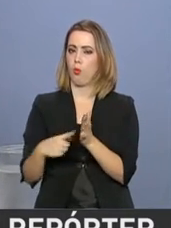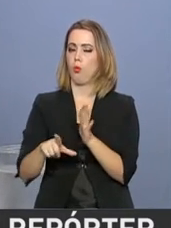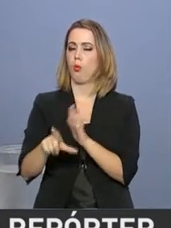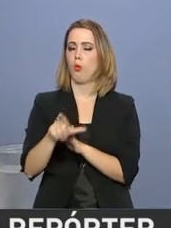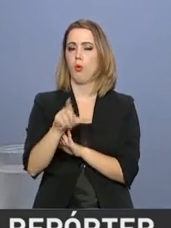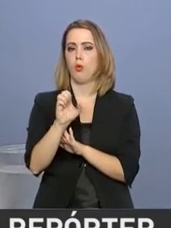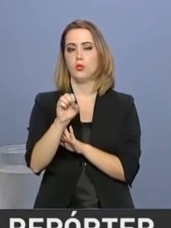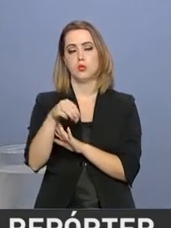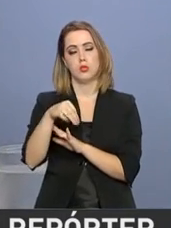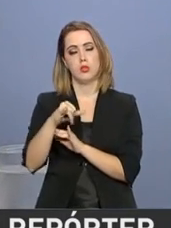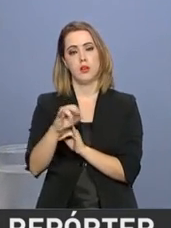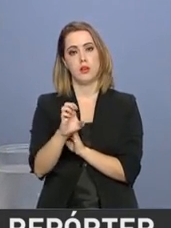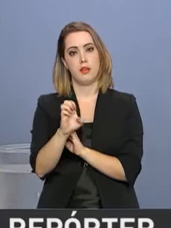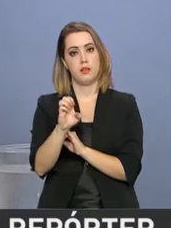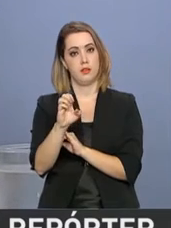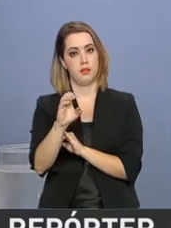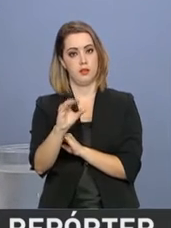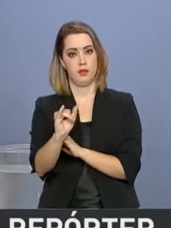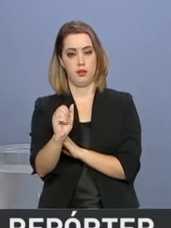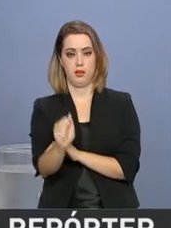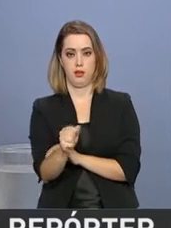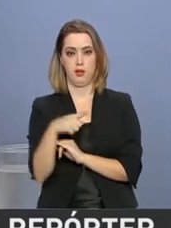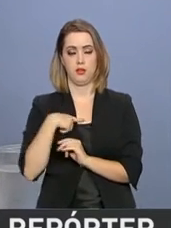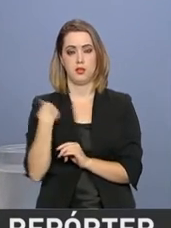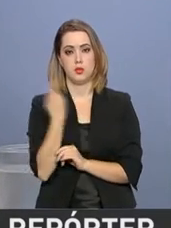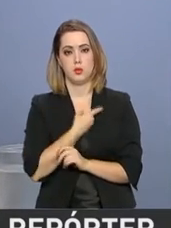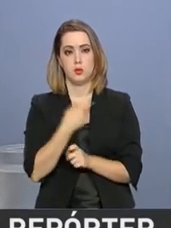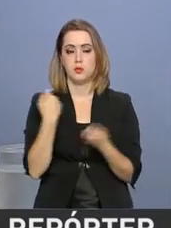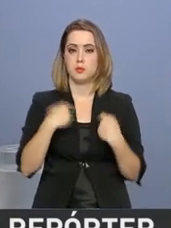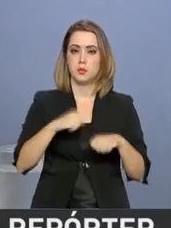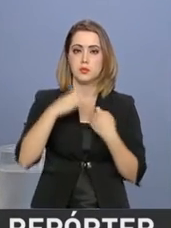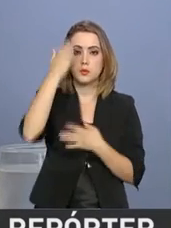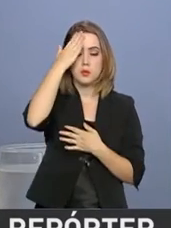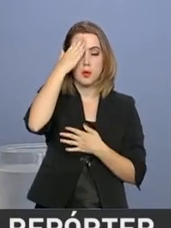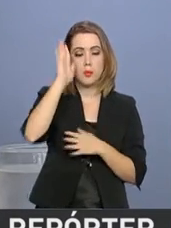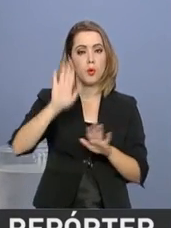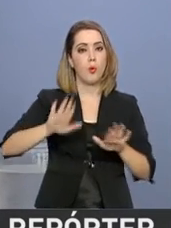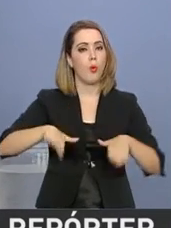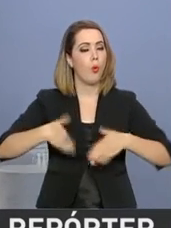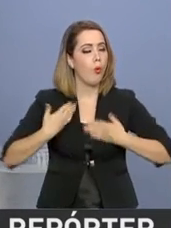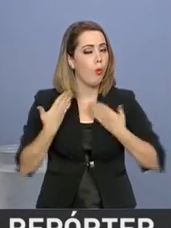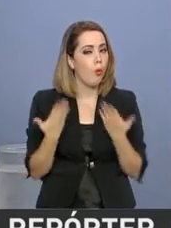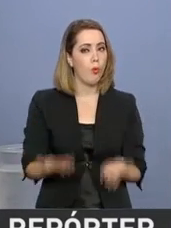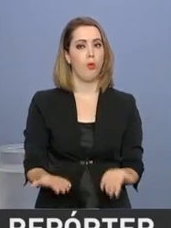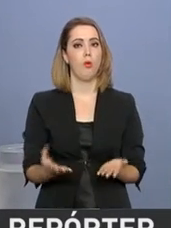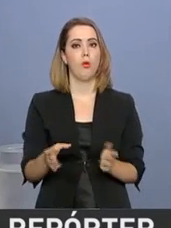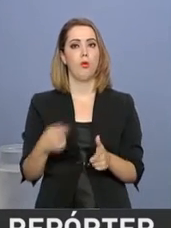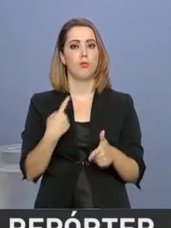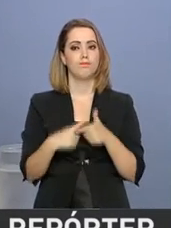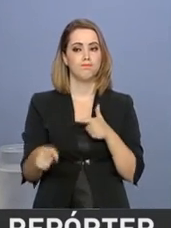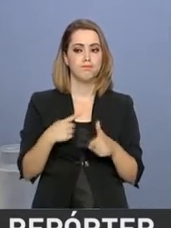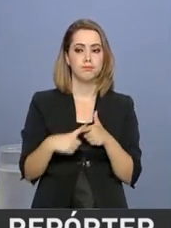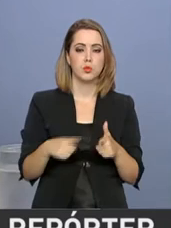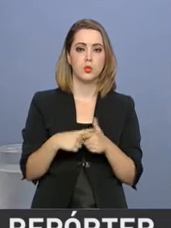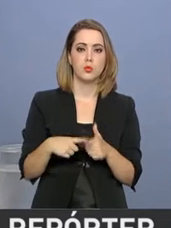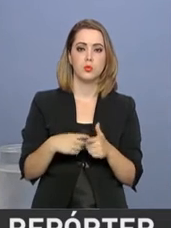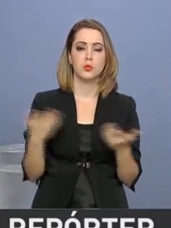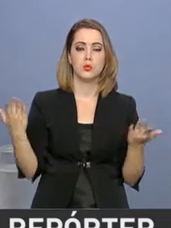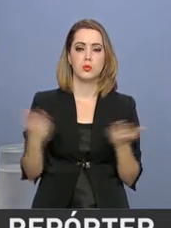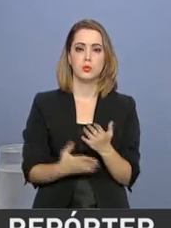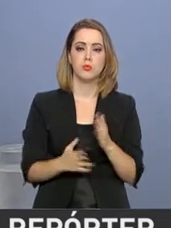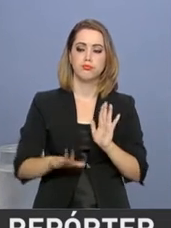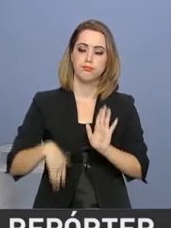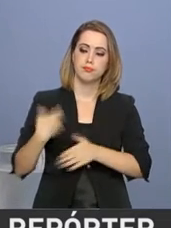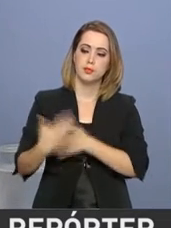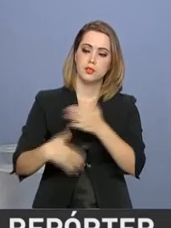devemos identificar quais são as principais dificuldades que se tem hoje para avançar nesse